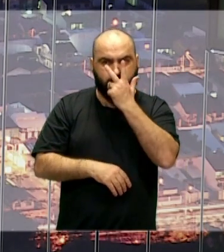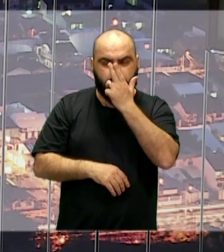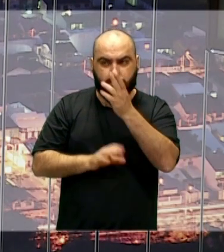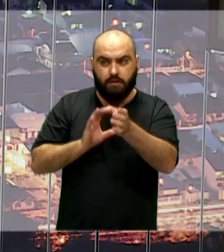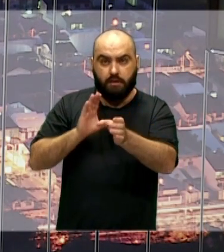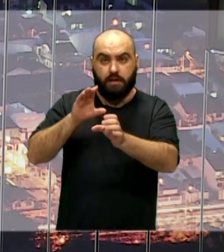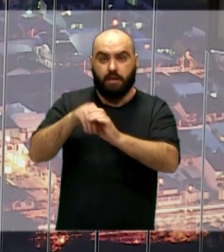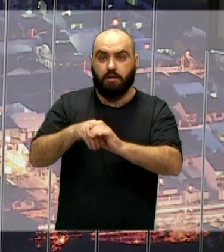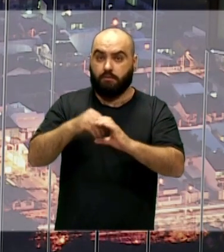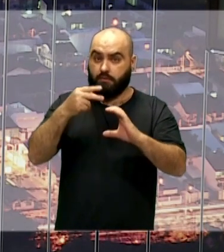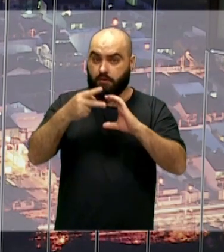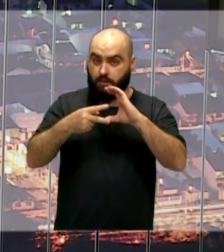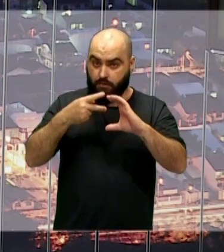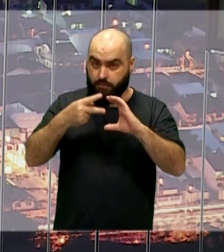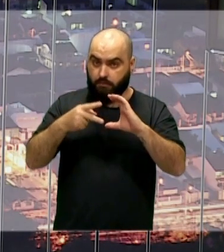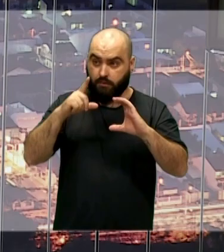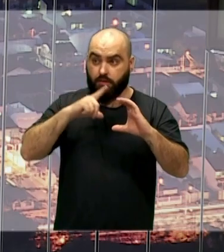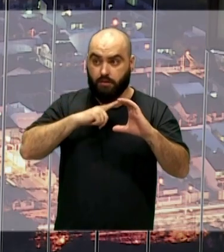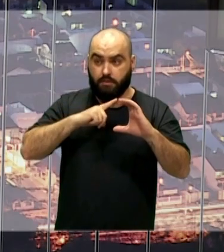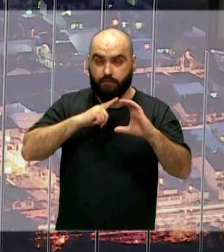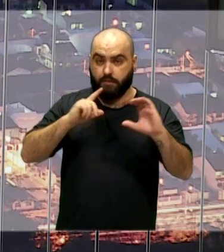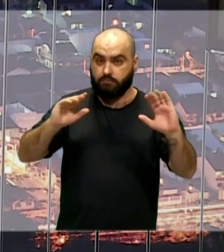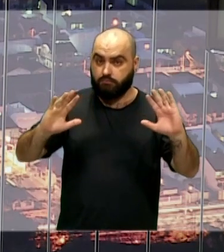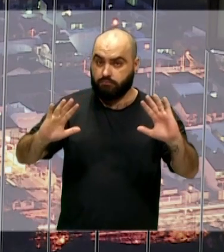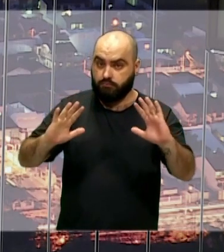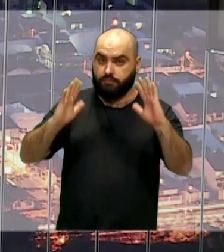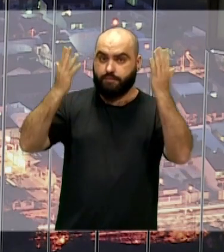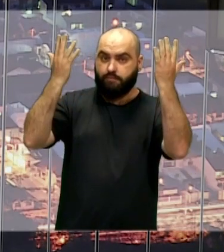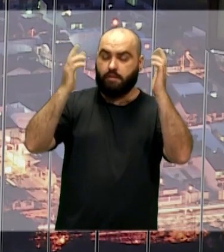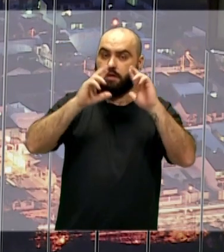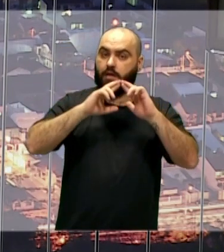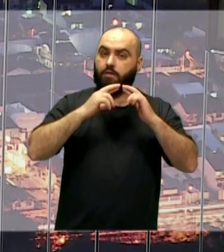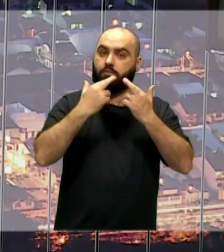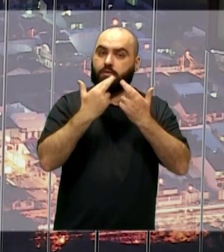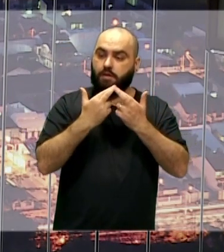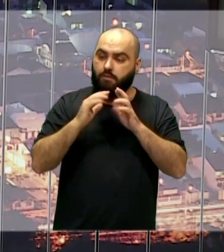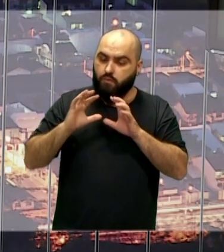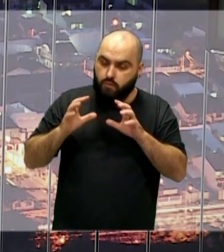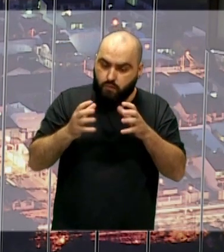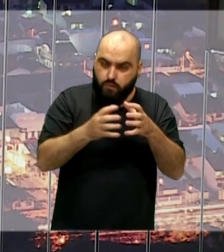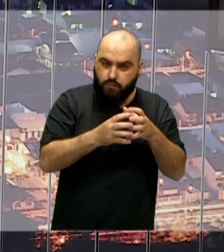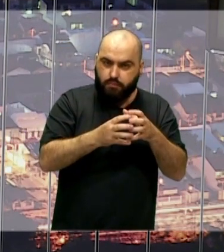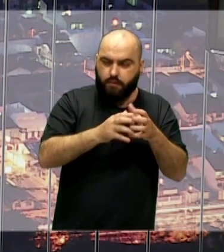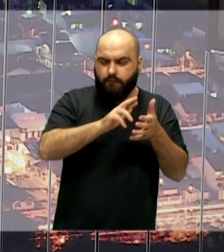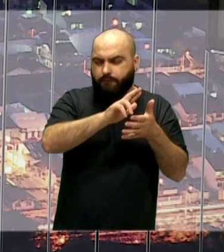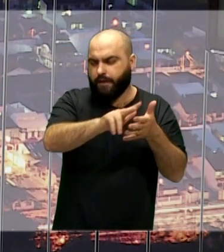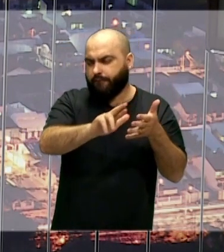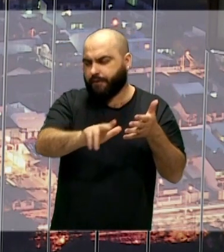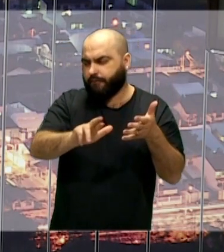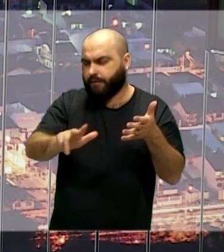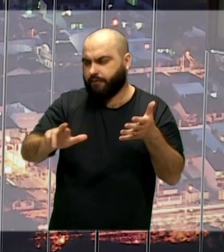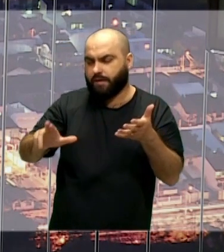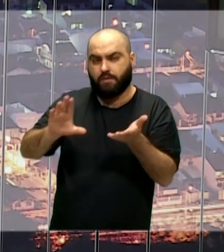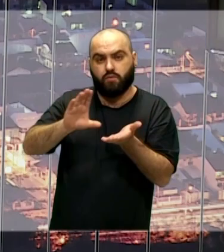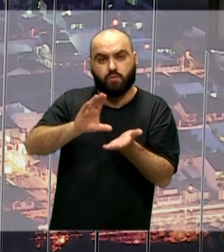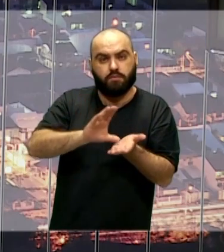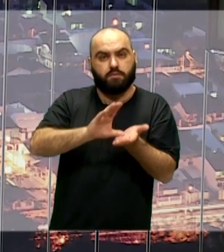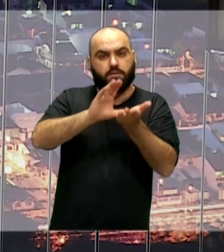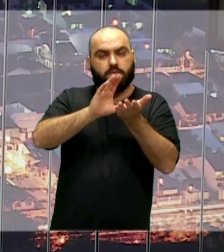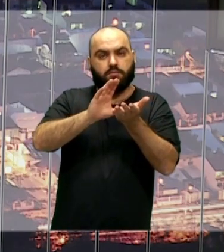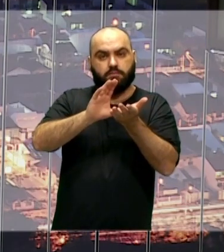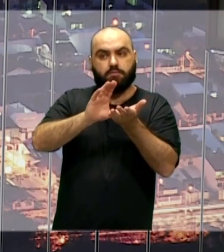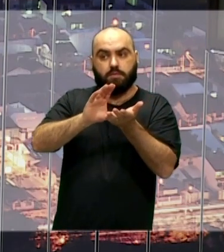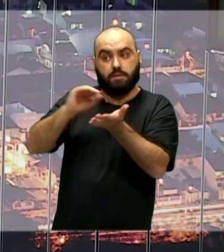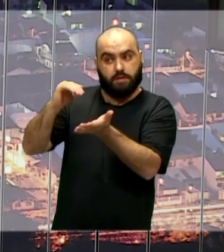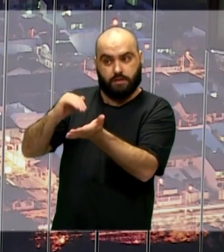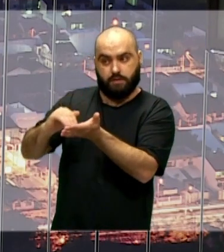Vereadores mesmo um evento, né, que foi uma reunião conjunta de vários conselhos, todos ligados à Secretaria